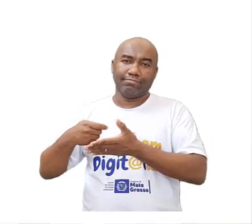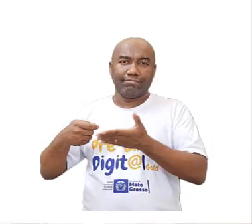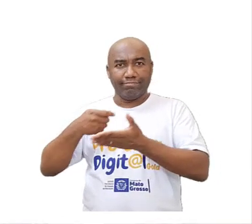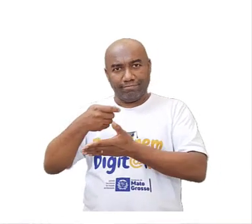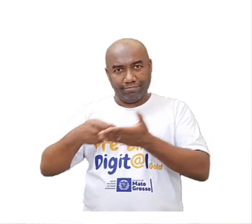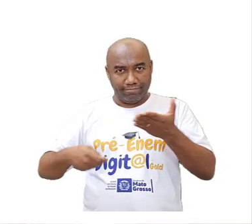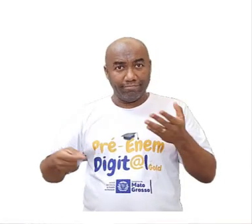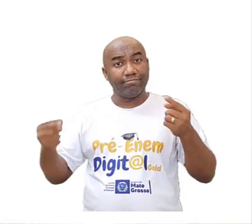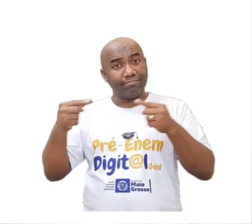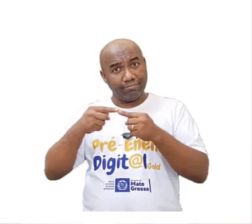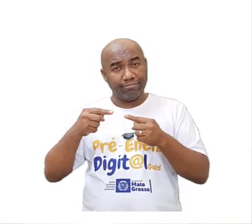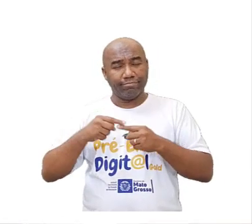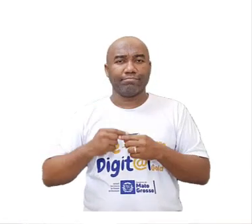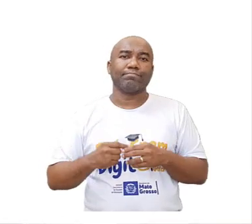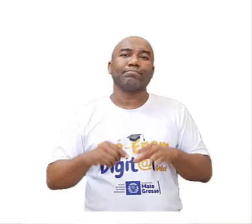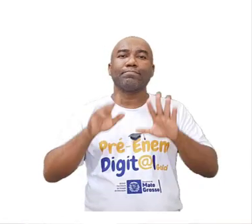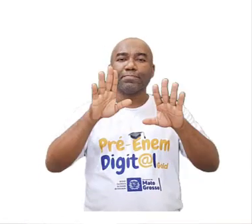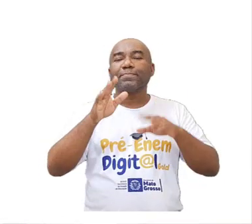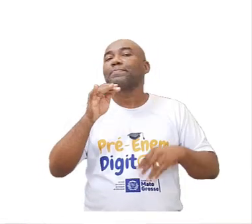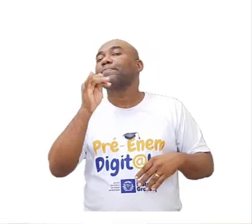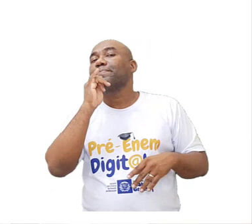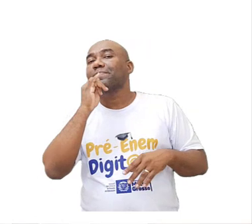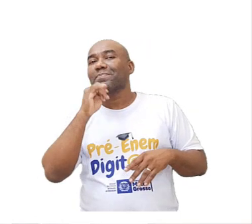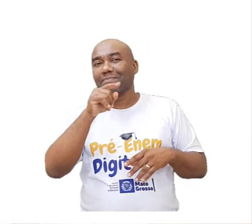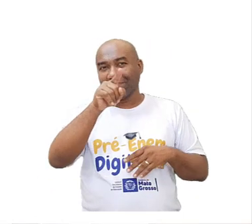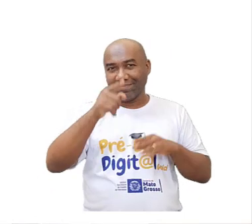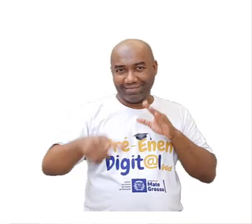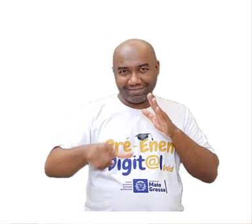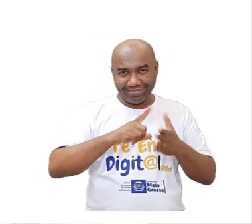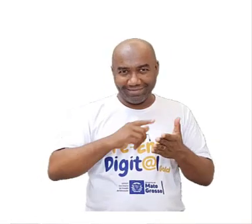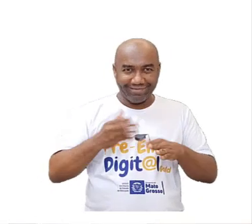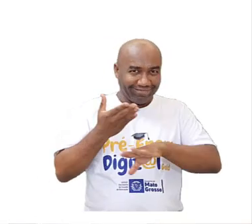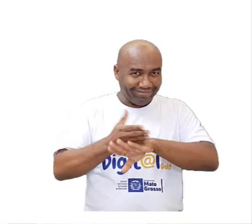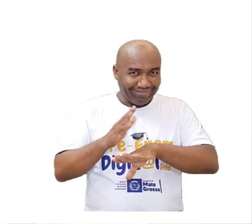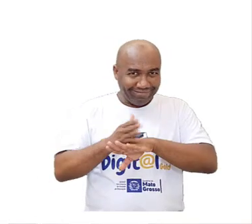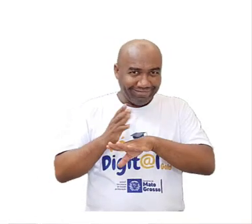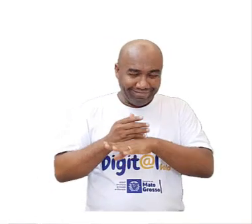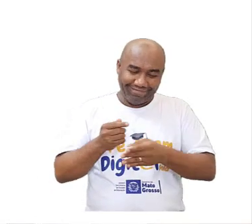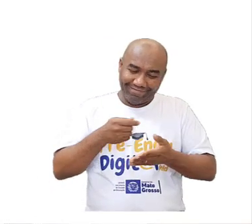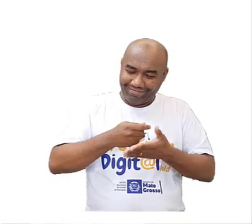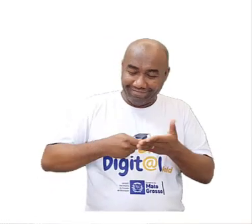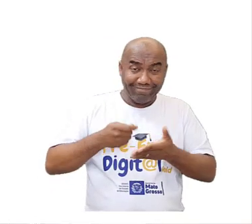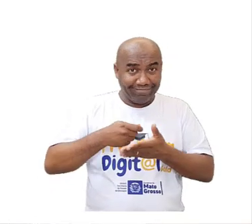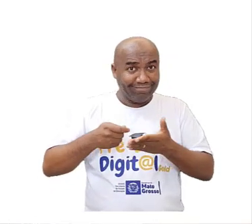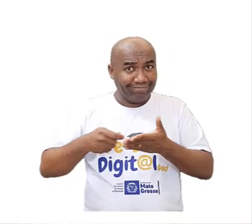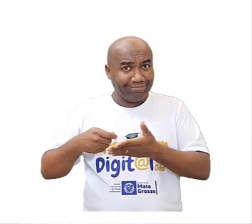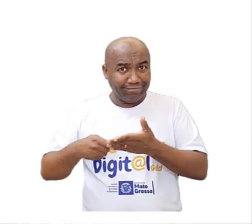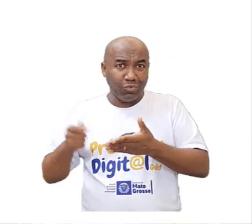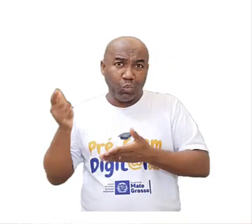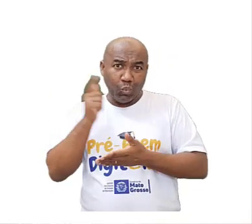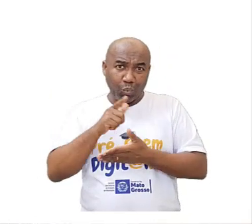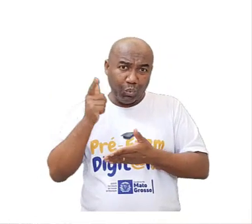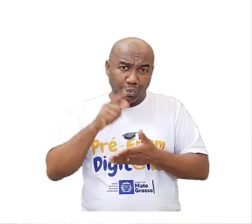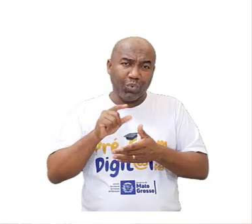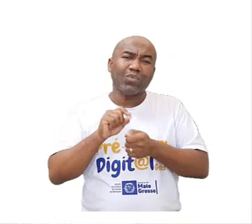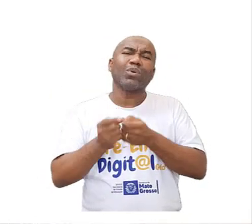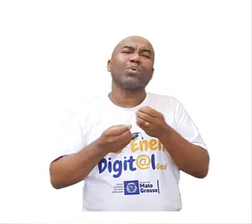Você separou alguém para fazer algo, uma ação positiva que vai resolver um